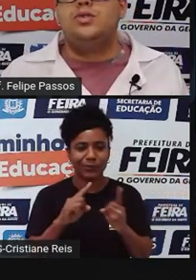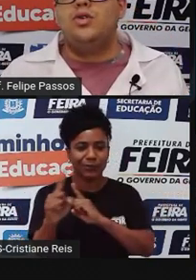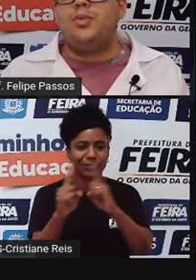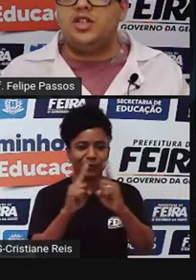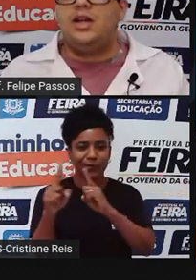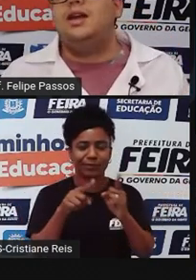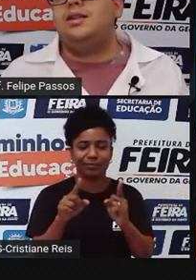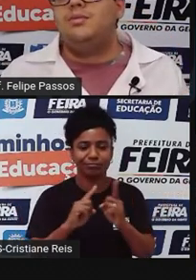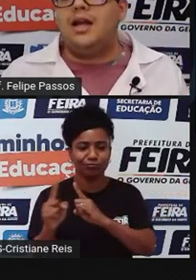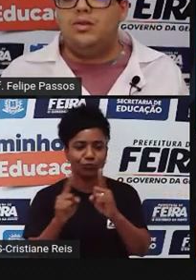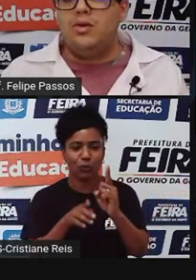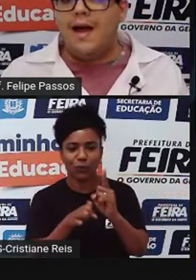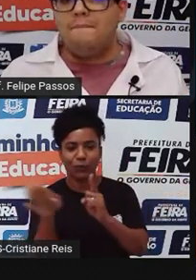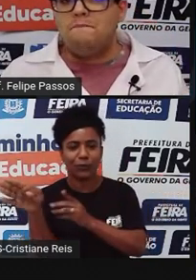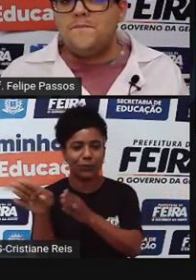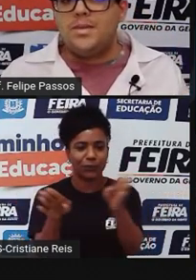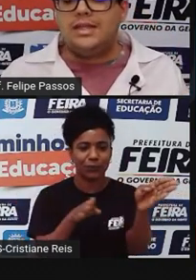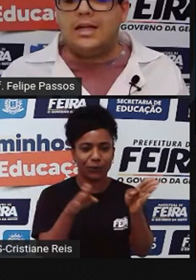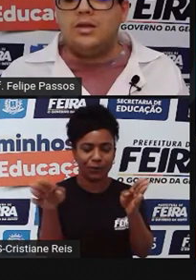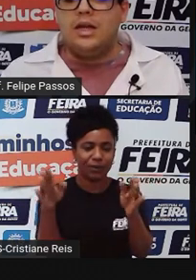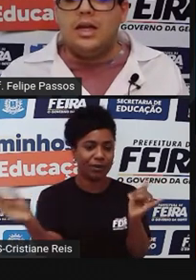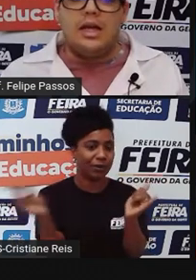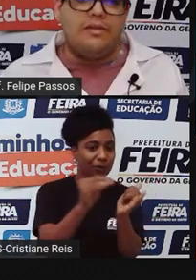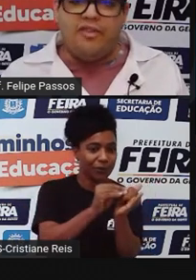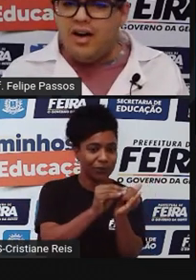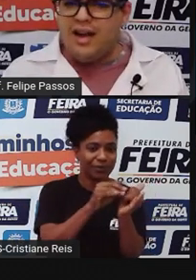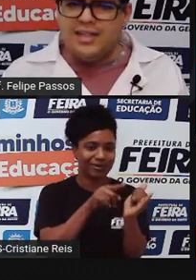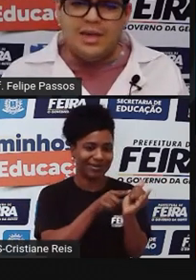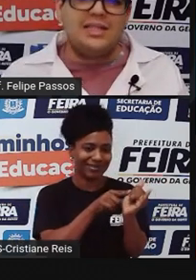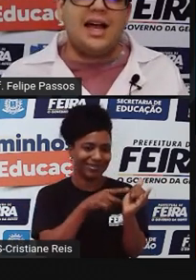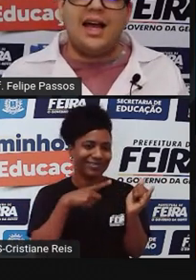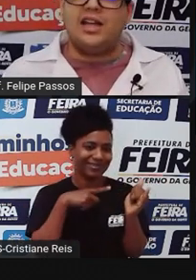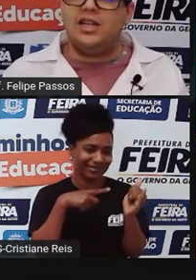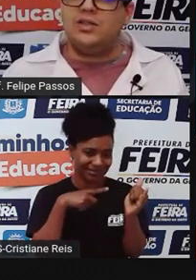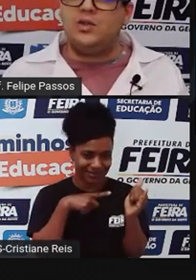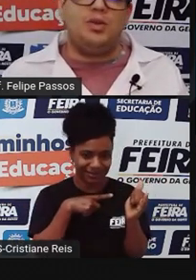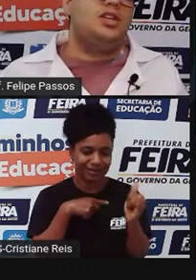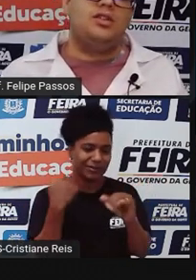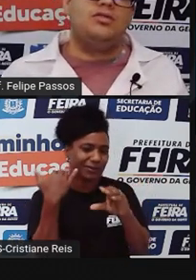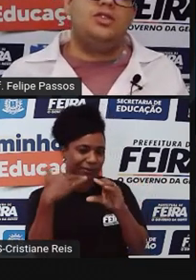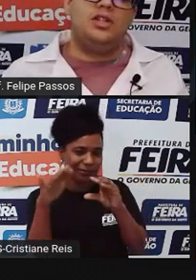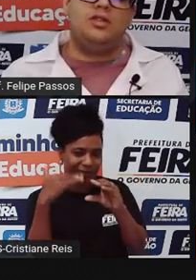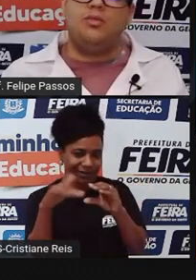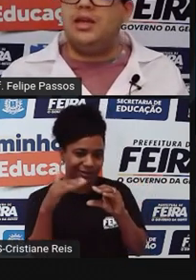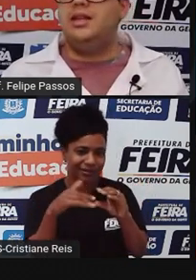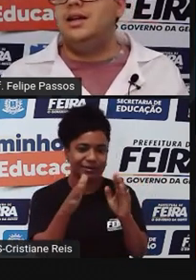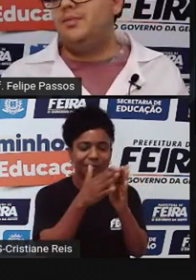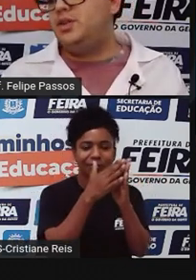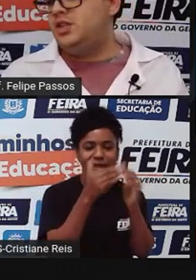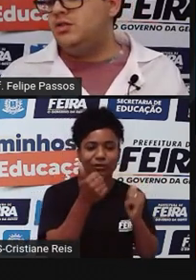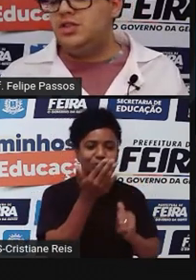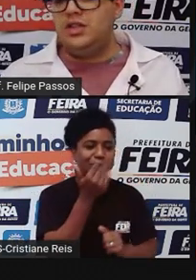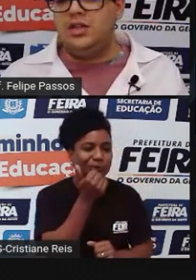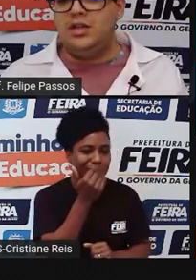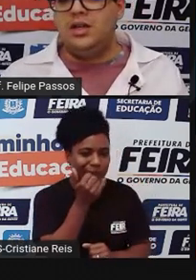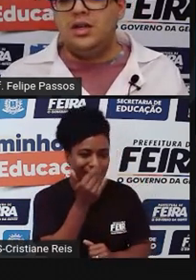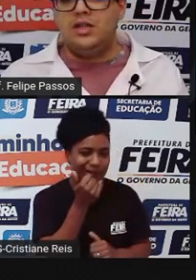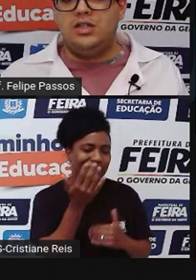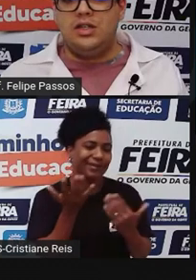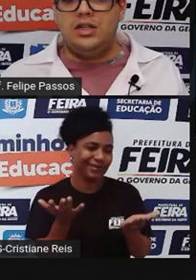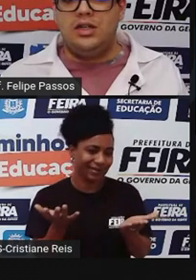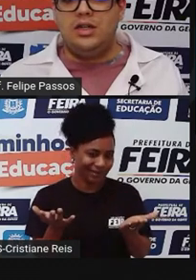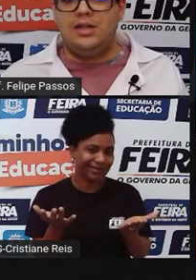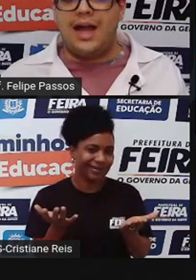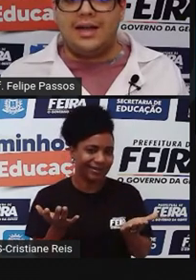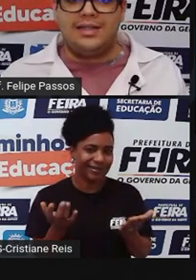você usou para chegar em determinado lugar certo Fora as mensagens os pedidos de comida pedido vou